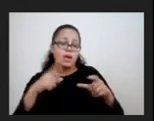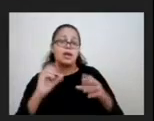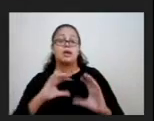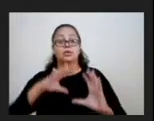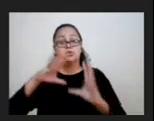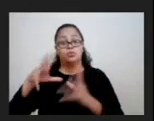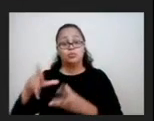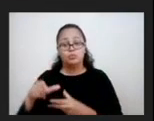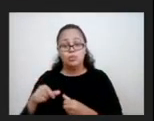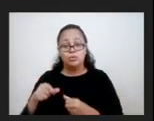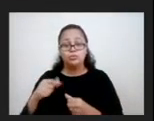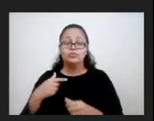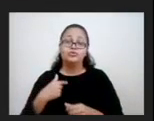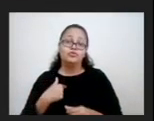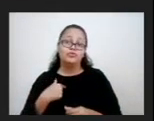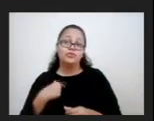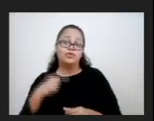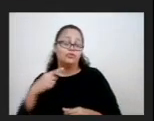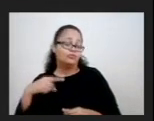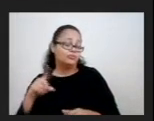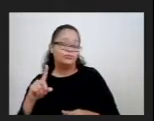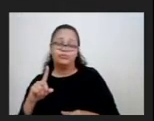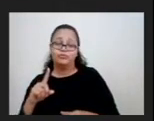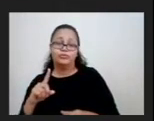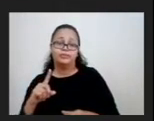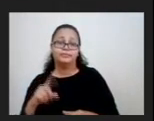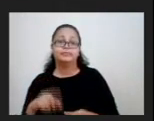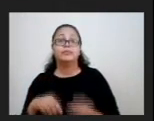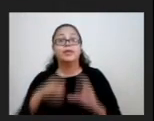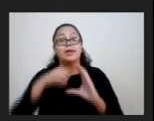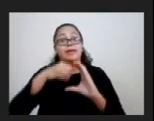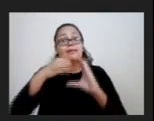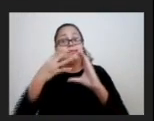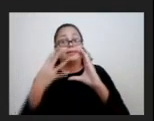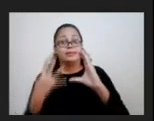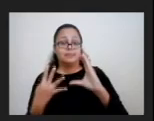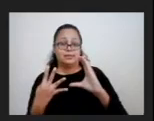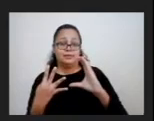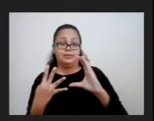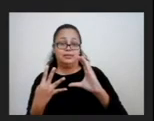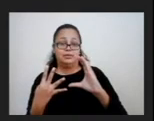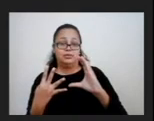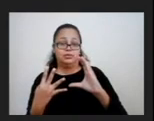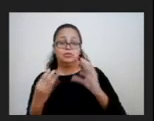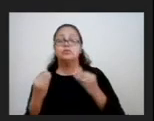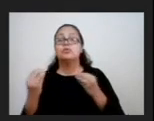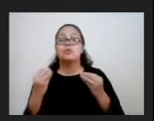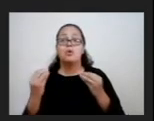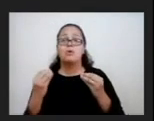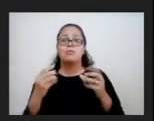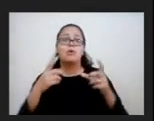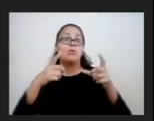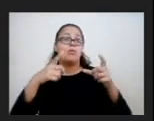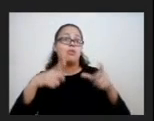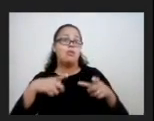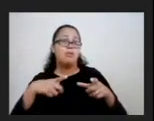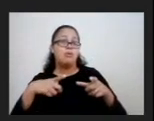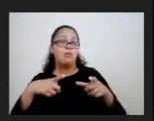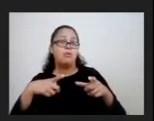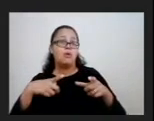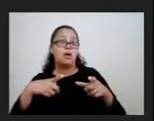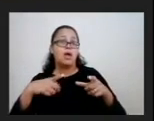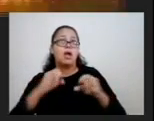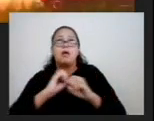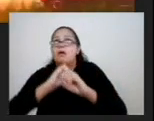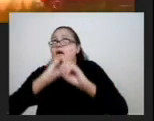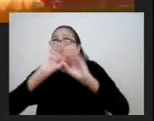tenha ido. Quais são as características, então, de um relato de viagem? Precisa ser sempre um lugar extraordinário?